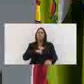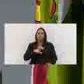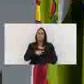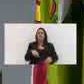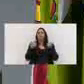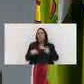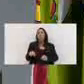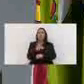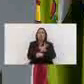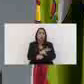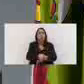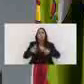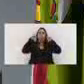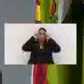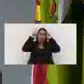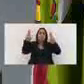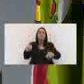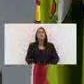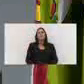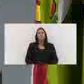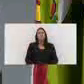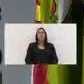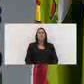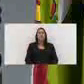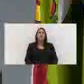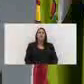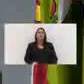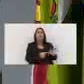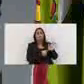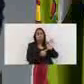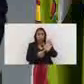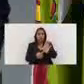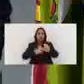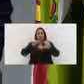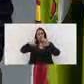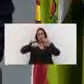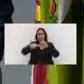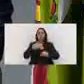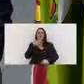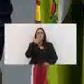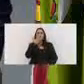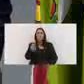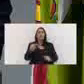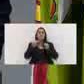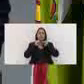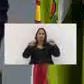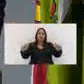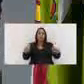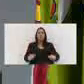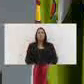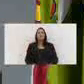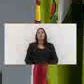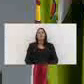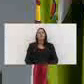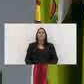Eu vou colocar uma parte de um vídeo, agora peço para a assessoria, comunicação, colocar uma parte de um vídeo,